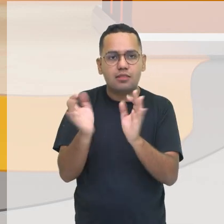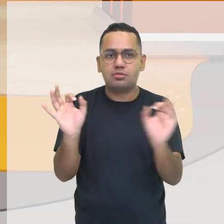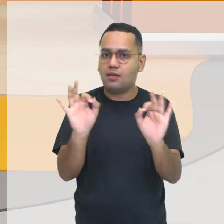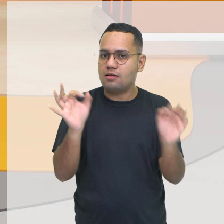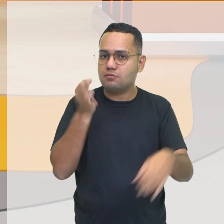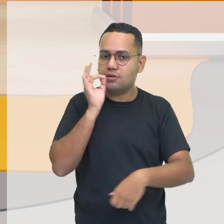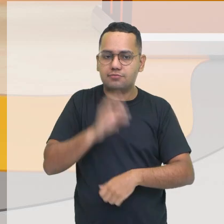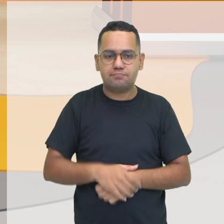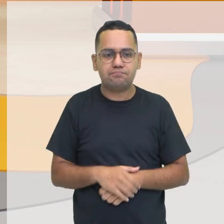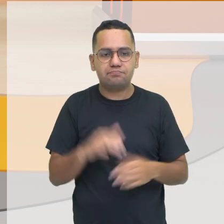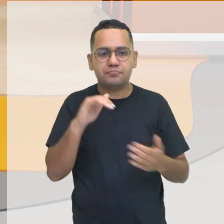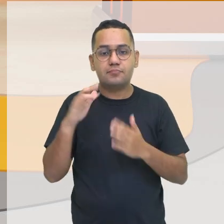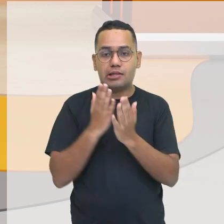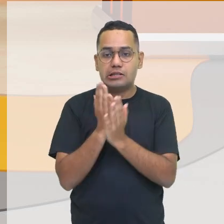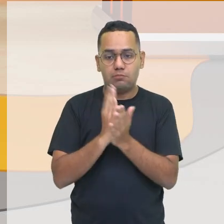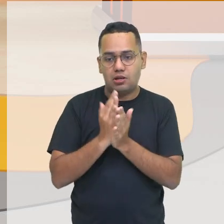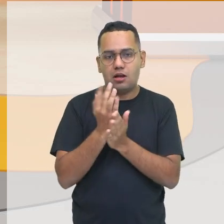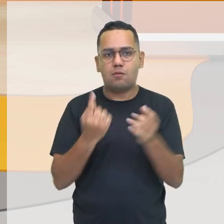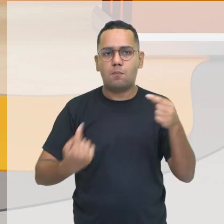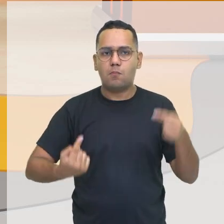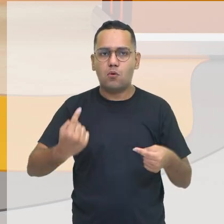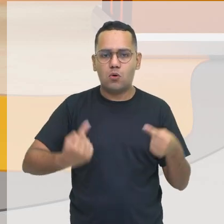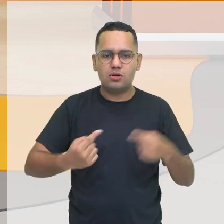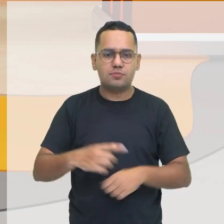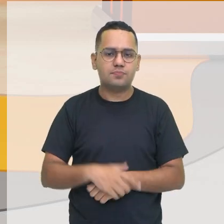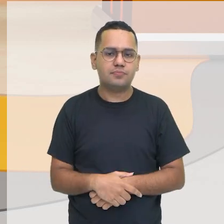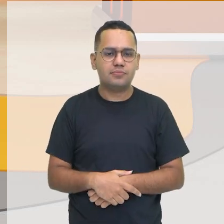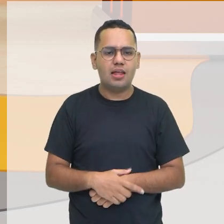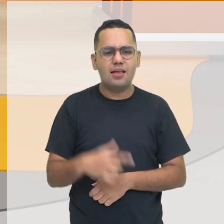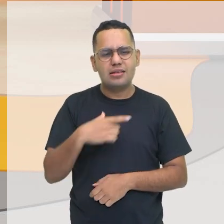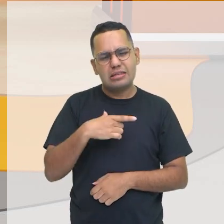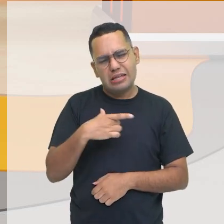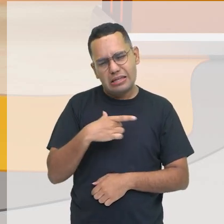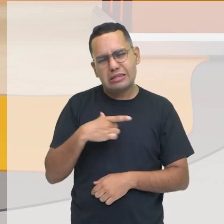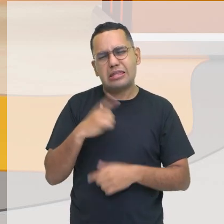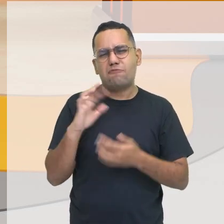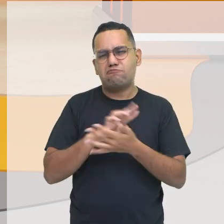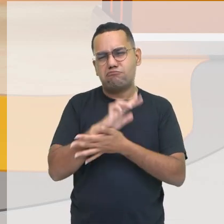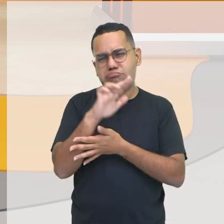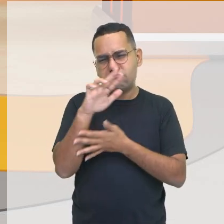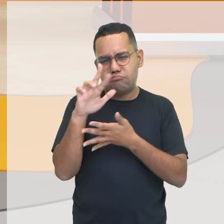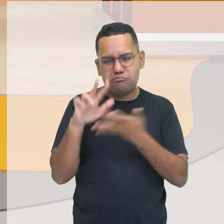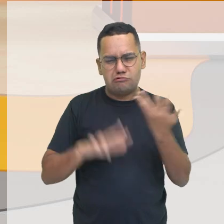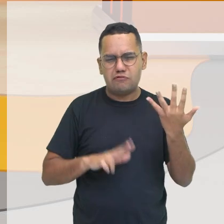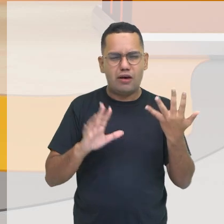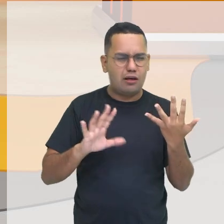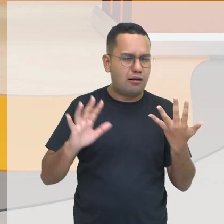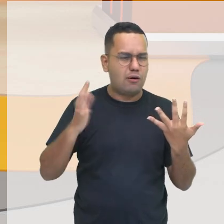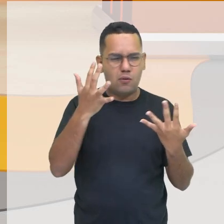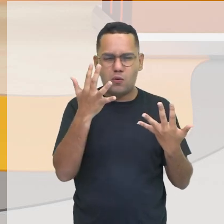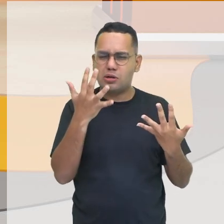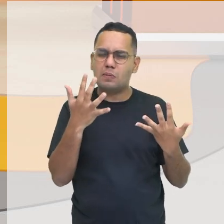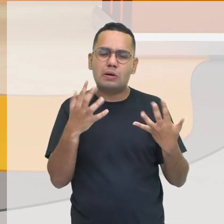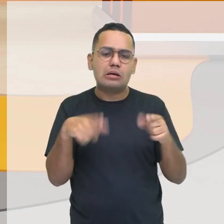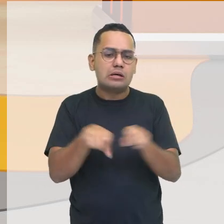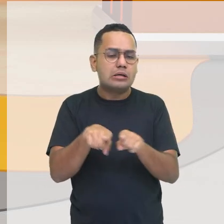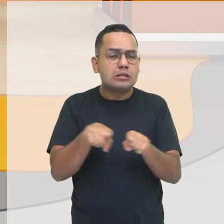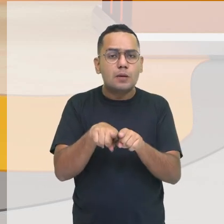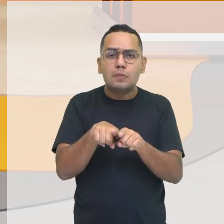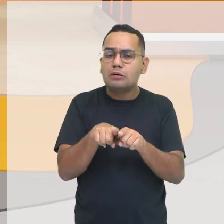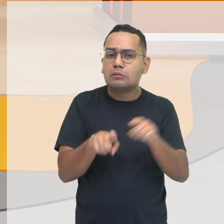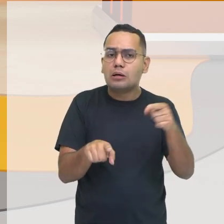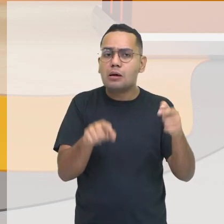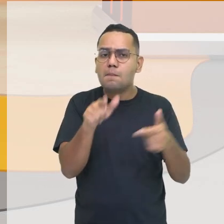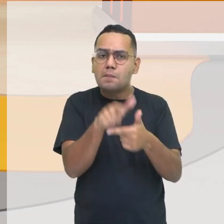temos a instabilidade política, que vai ser constante com diversas revoltas e crises